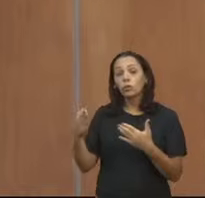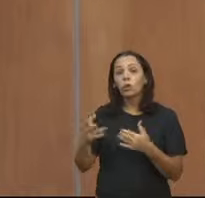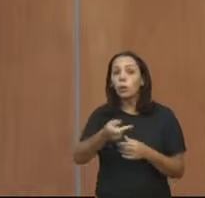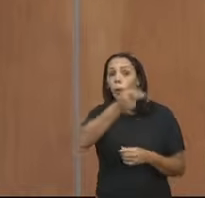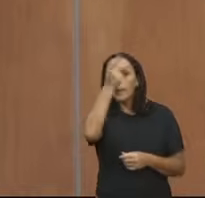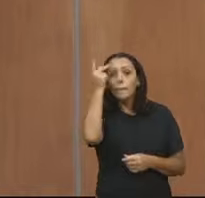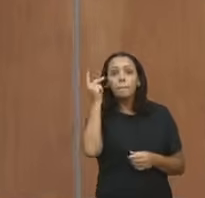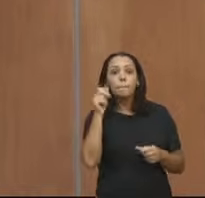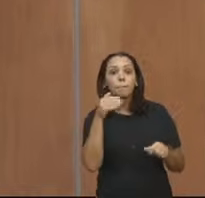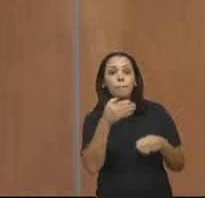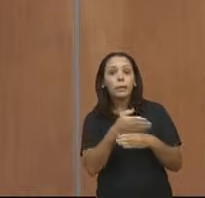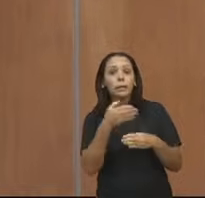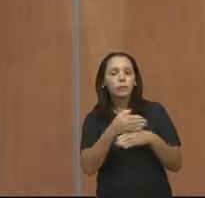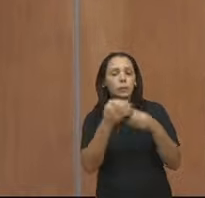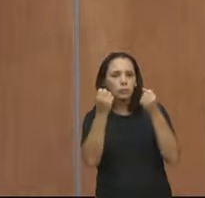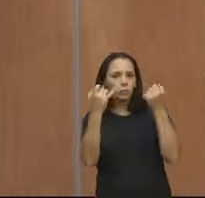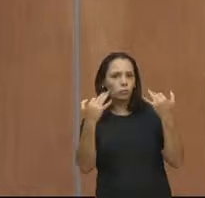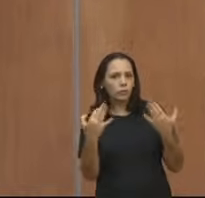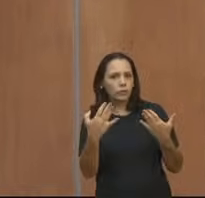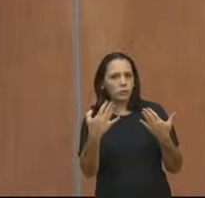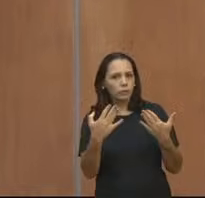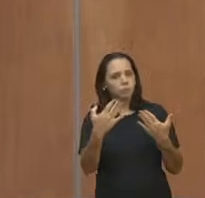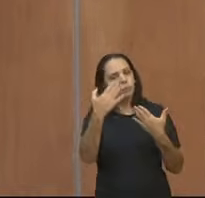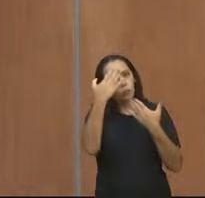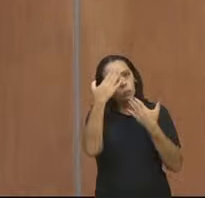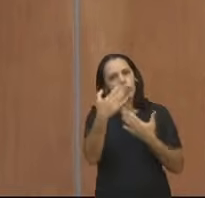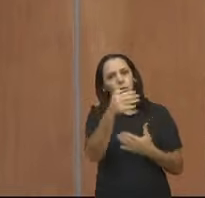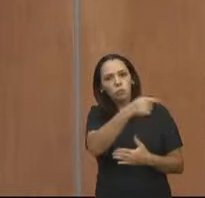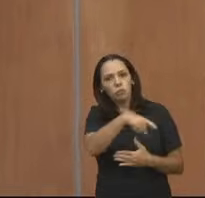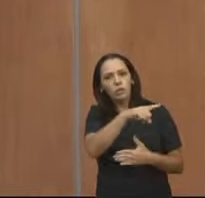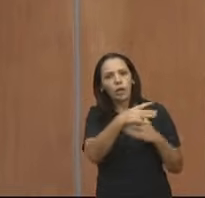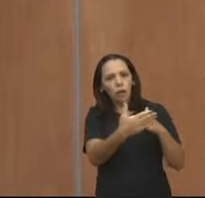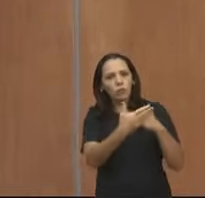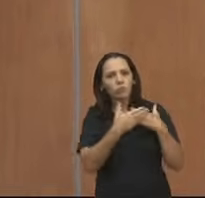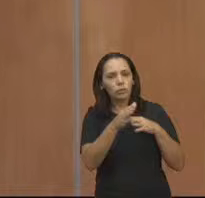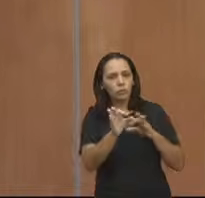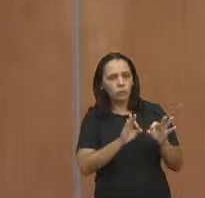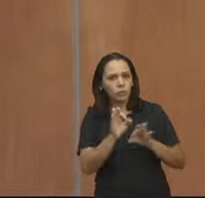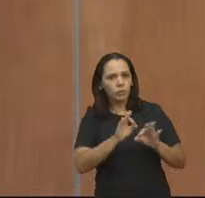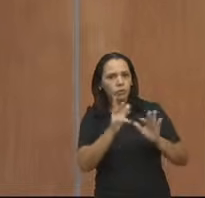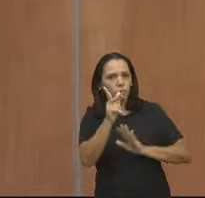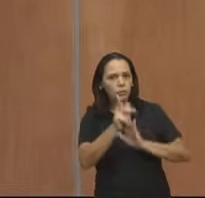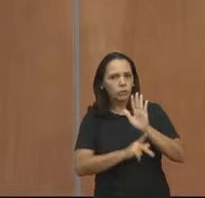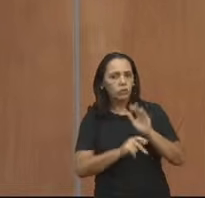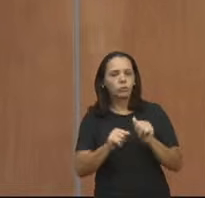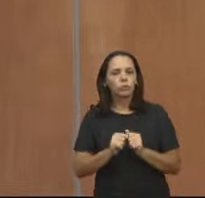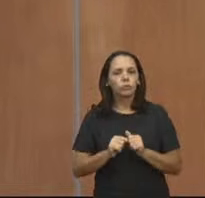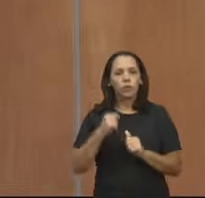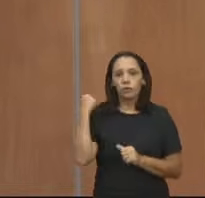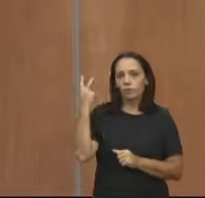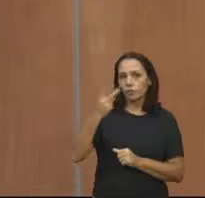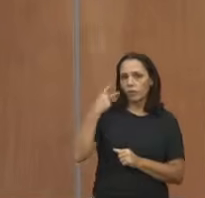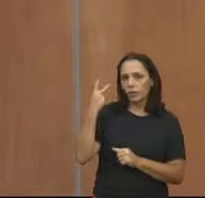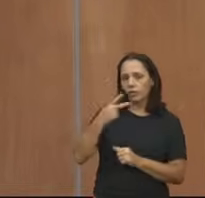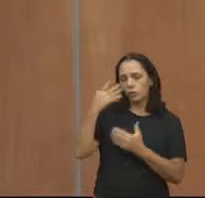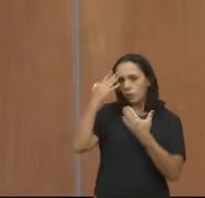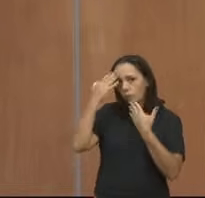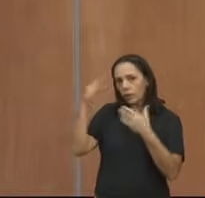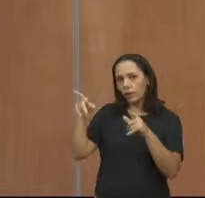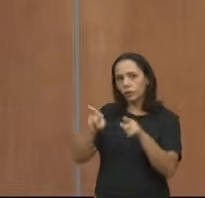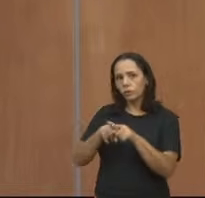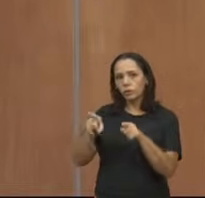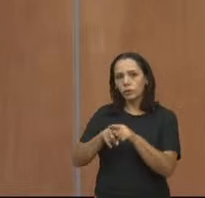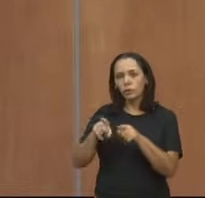das audiências públicas, que ajudaram a construir também esse projeto, agradecer também aos vereadores que ao longo do